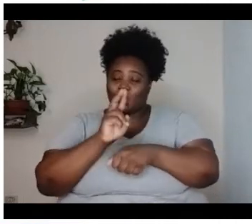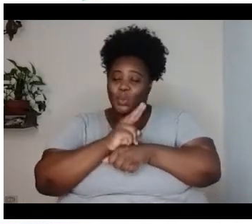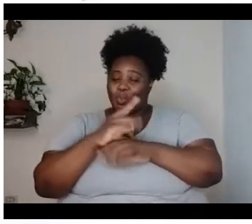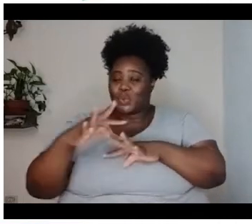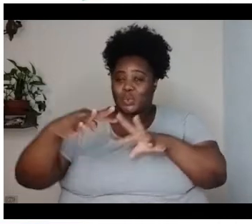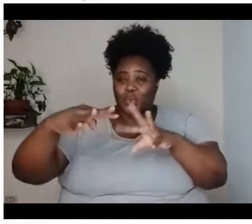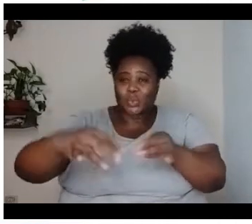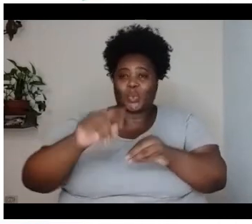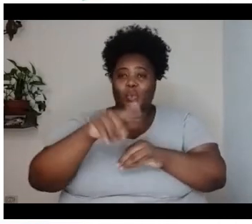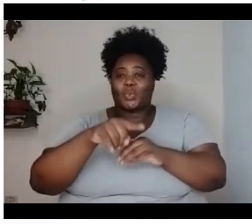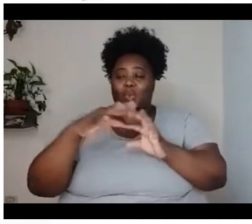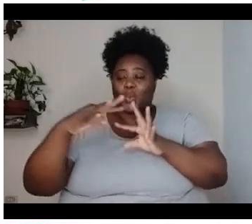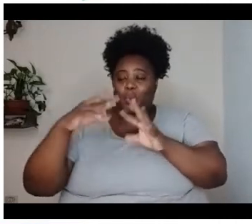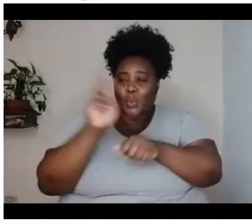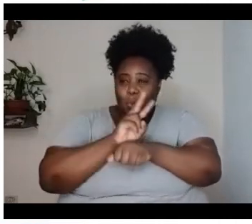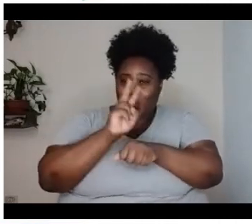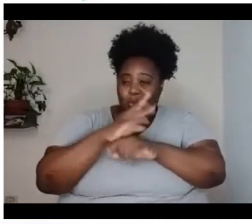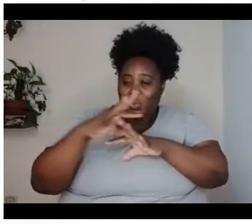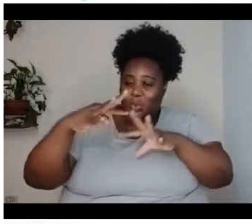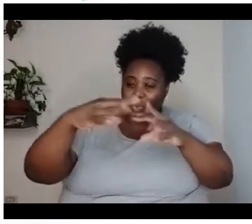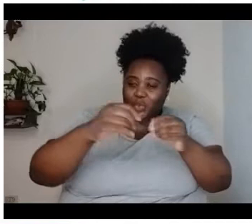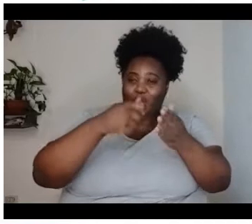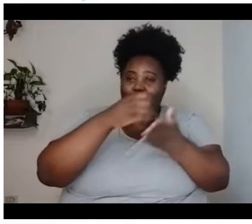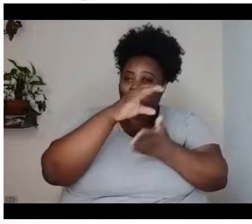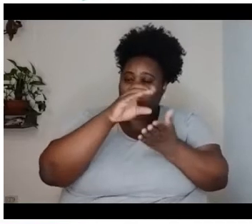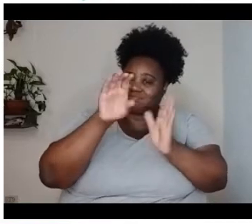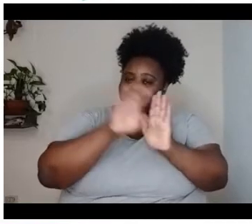realmente cuidou de todo esse contrato. Eu